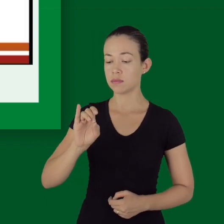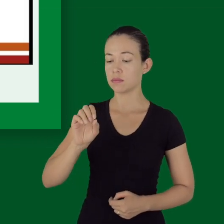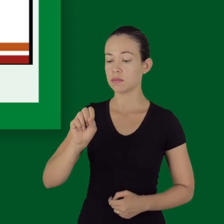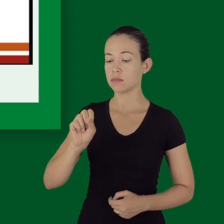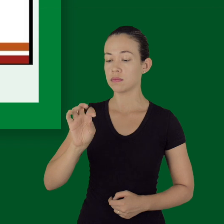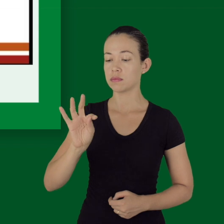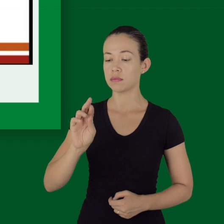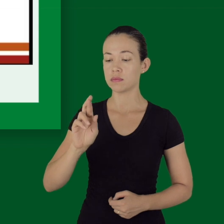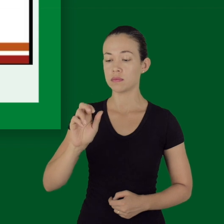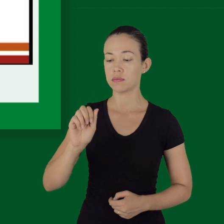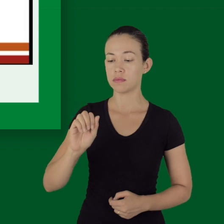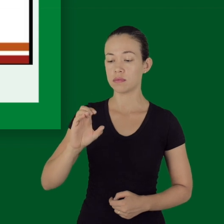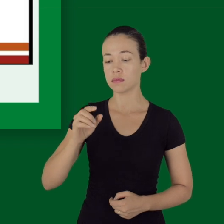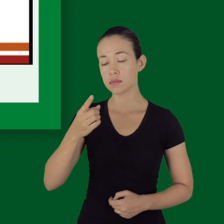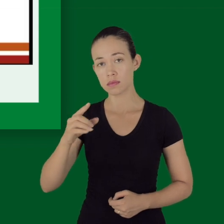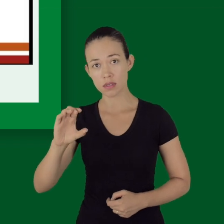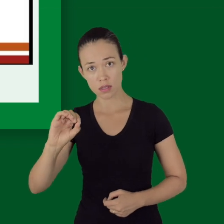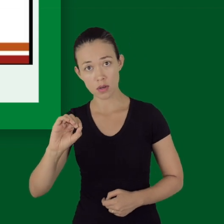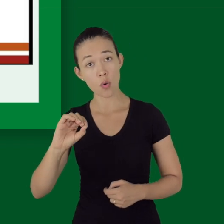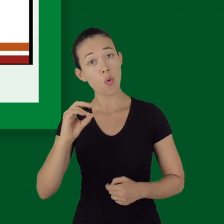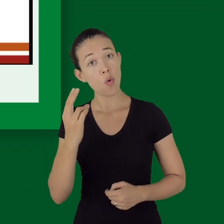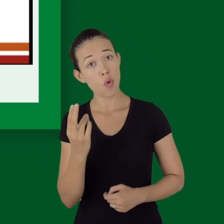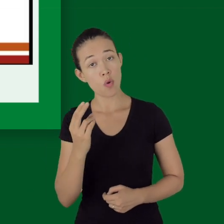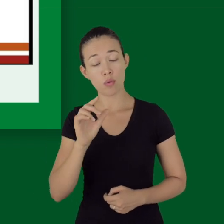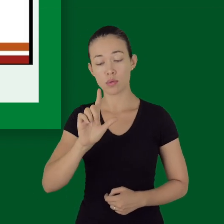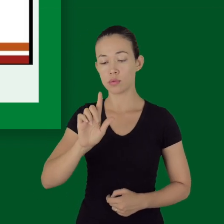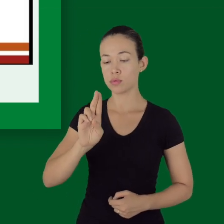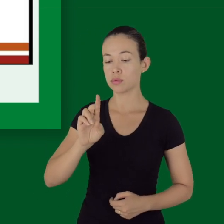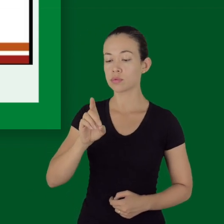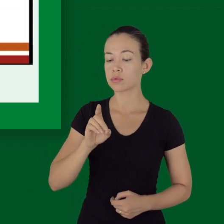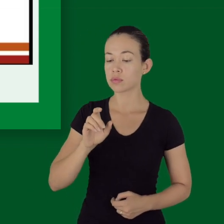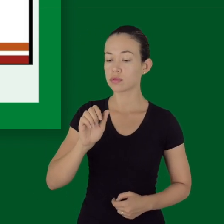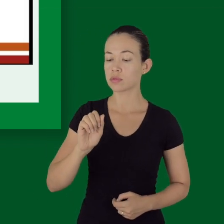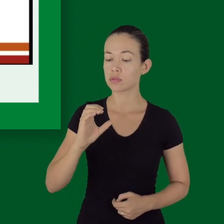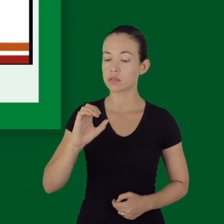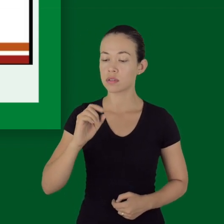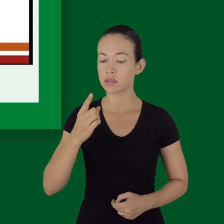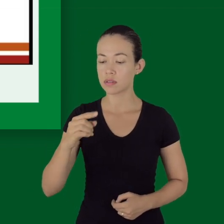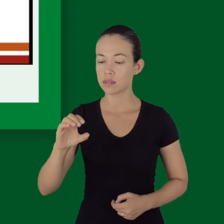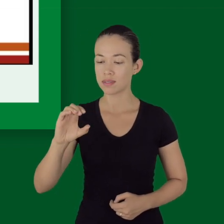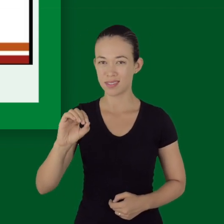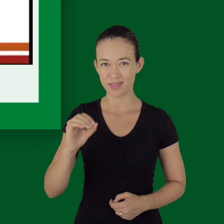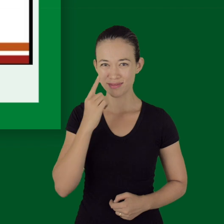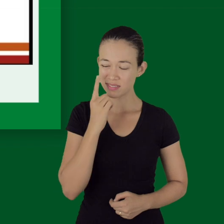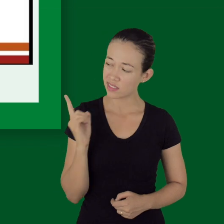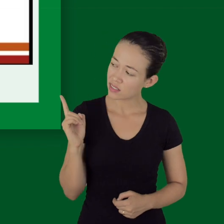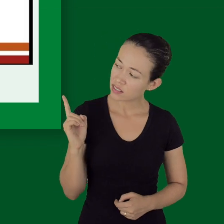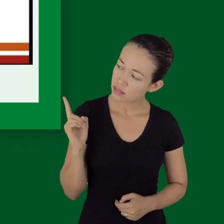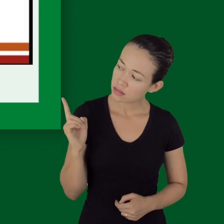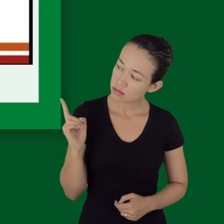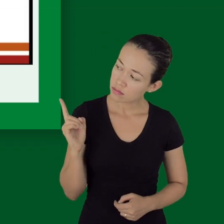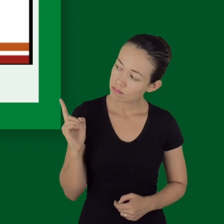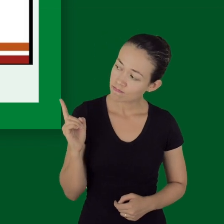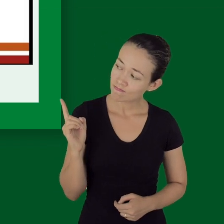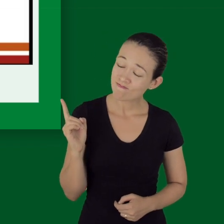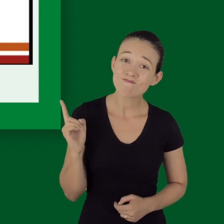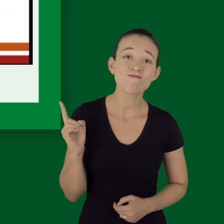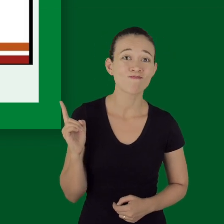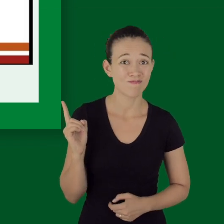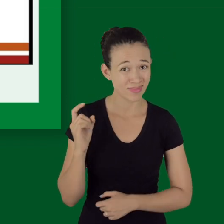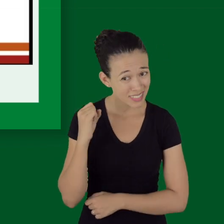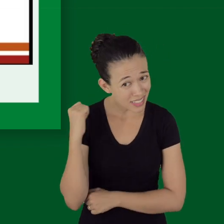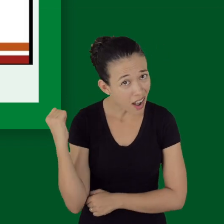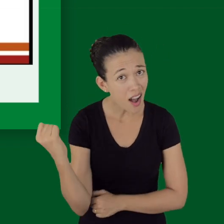distração. São mecanismos graves, porque normalmente se rompe os ligamentos posteriores e você lida com uma coluna